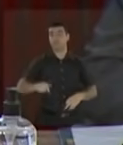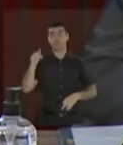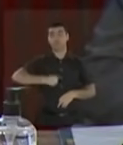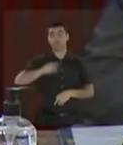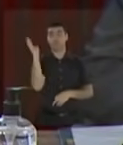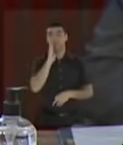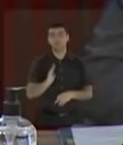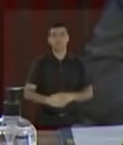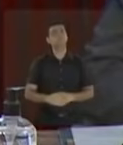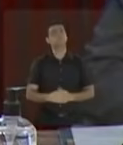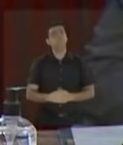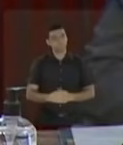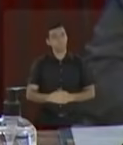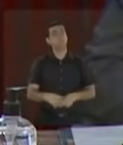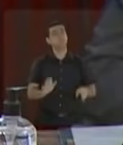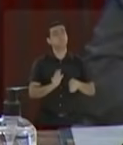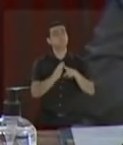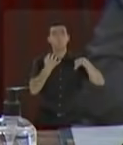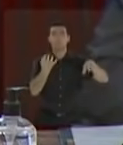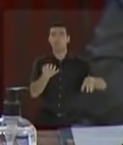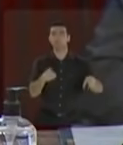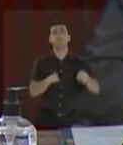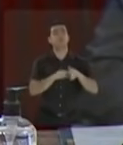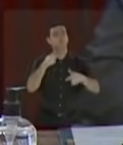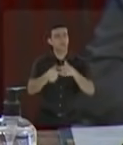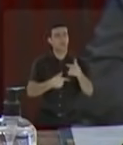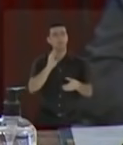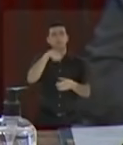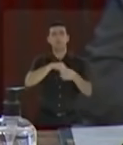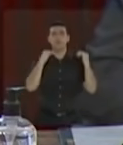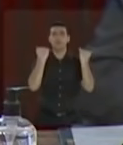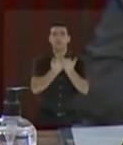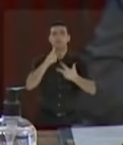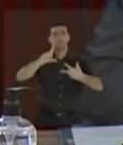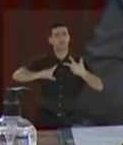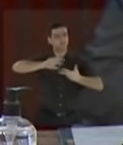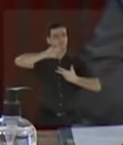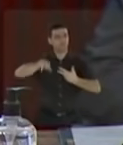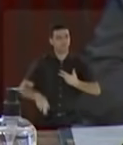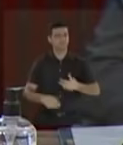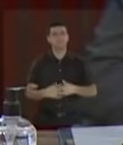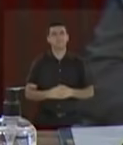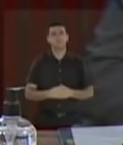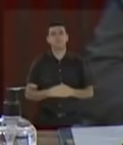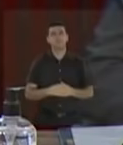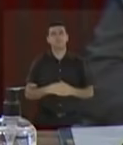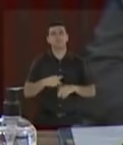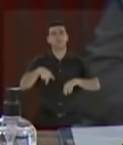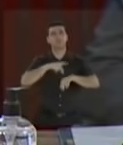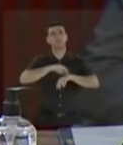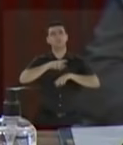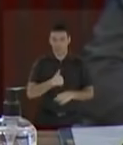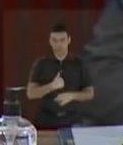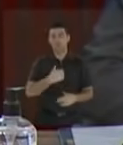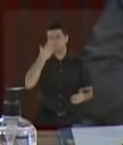essa confiança é mais generalizada até a gente viu nos Estados Unidos antes da eleição do